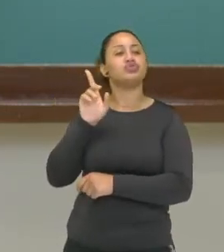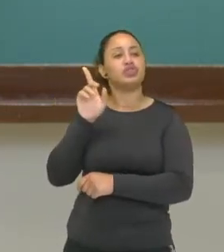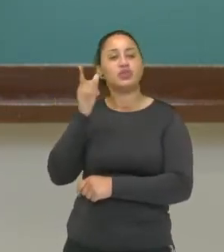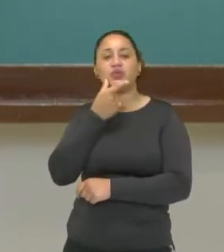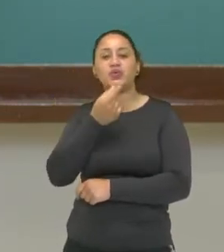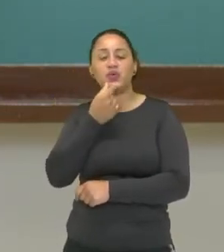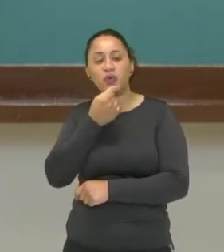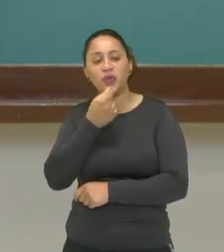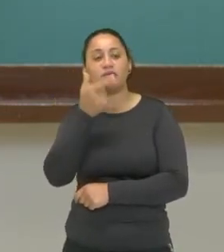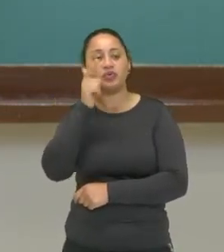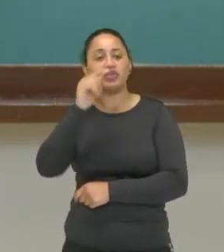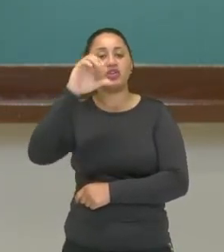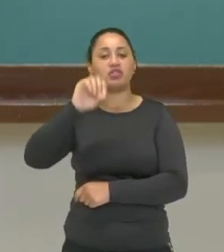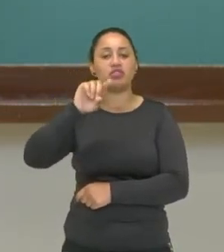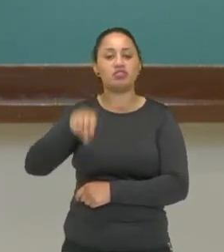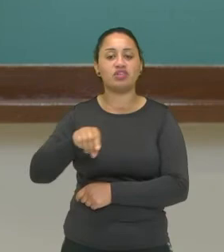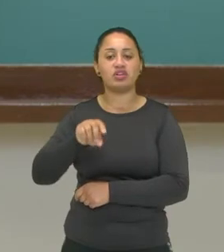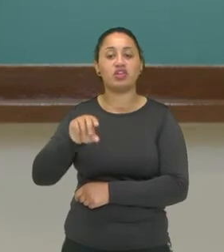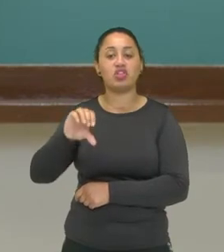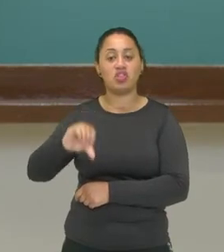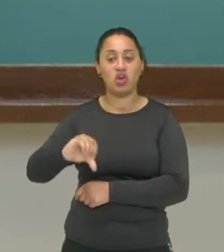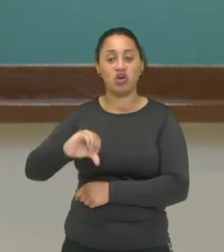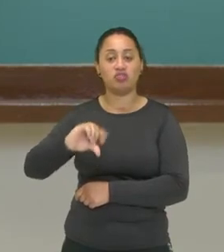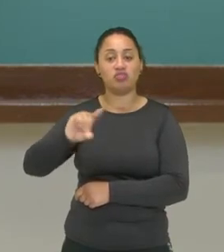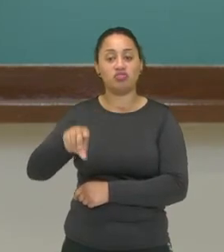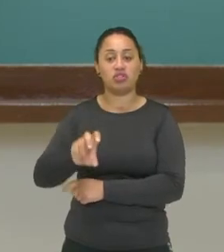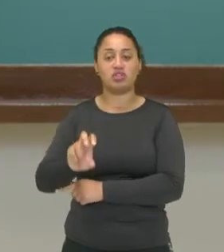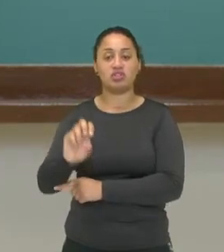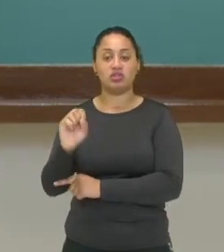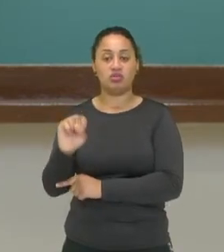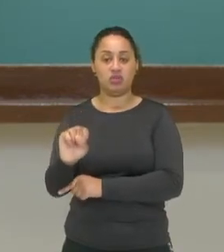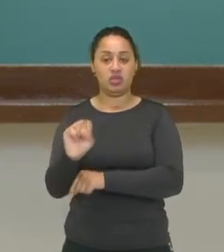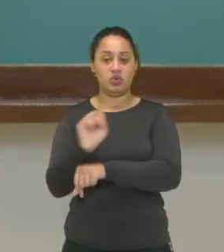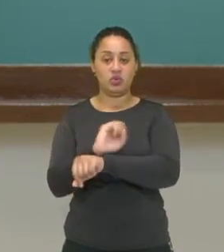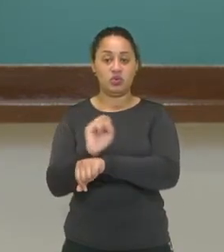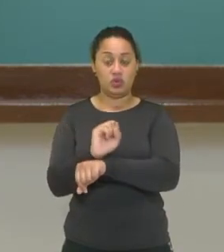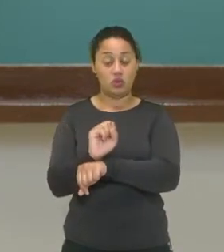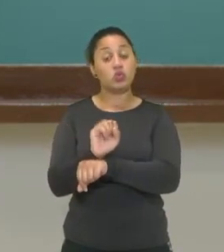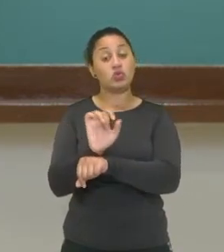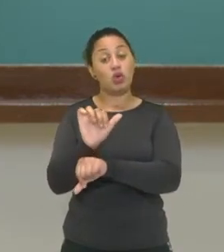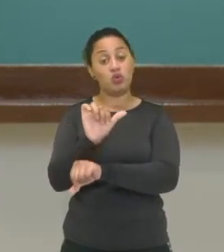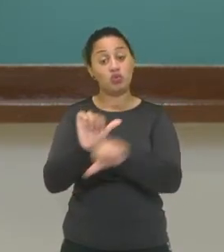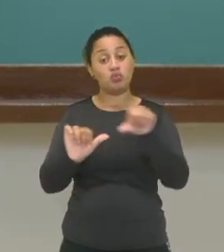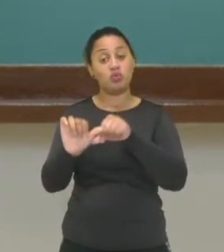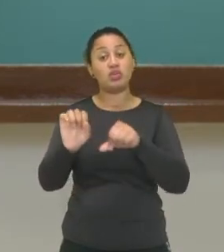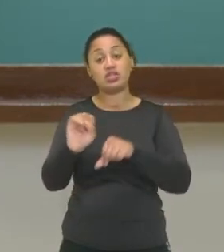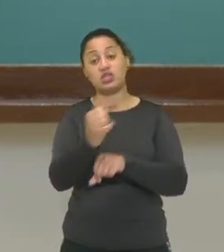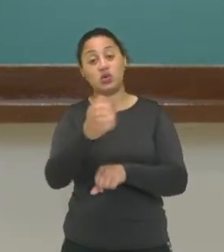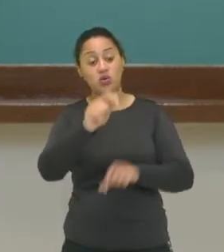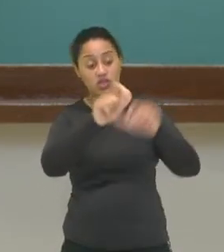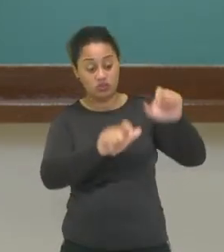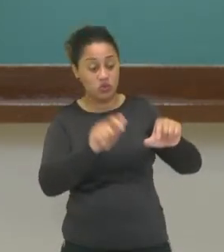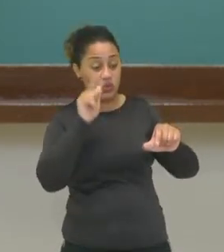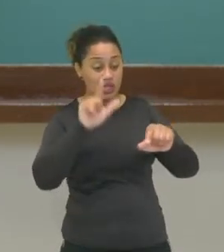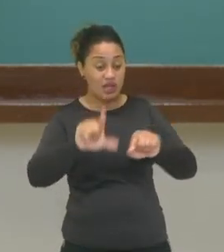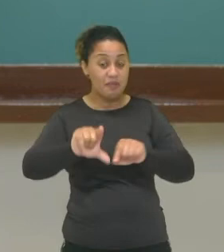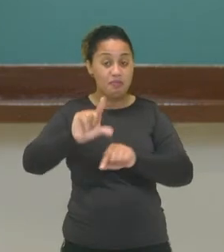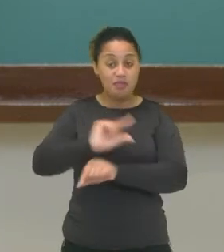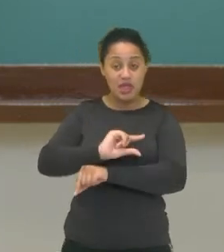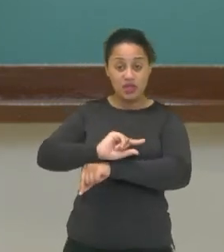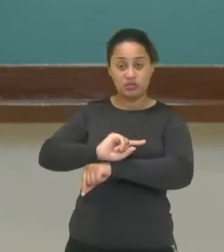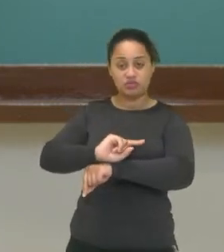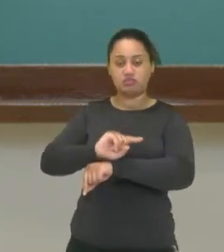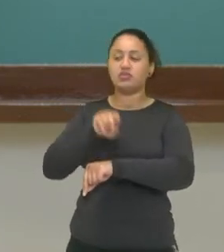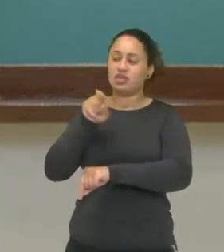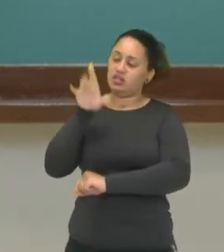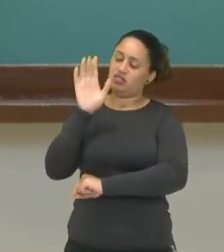9,58 segundos, tá? Essa marca só vai mudar quando algum outro atleta fizer menos do que isso. Mesmo ele já